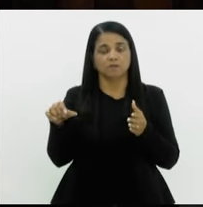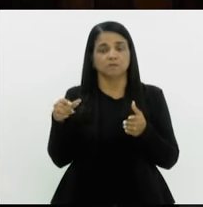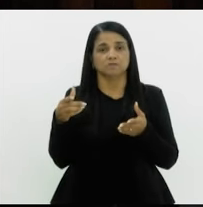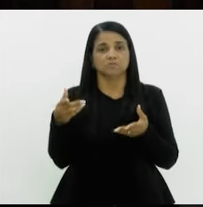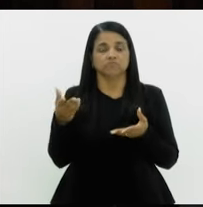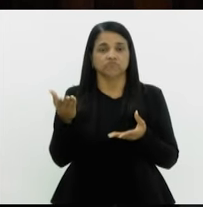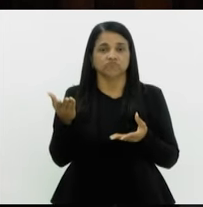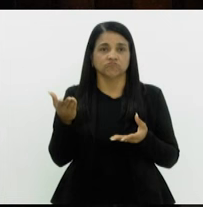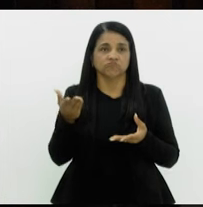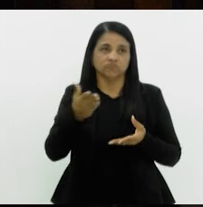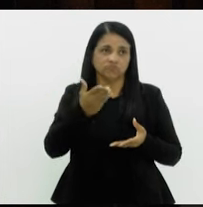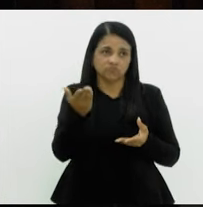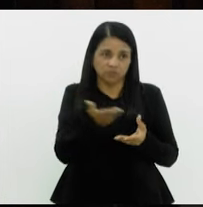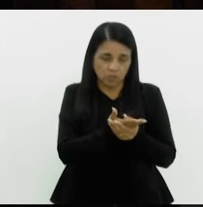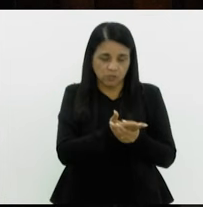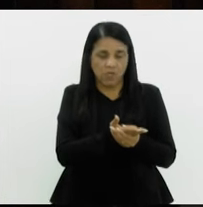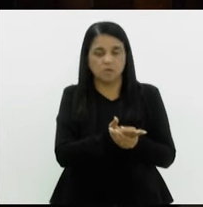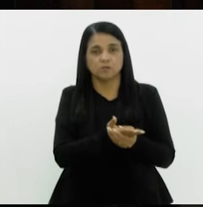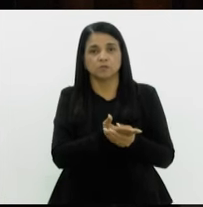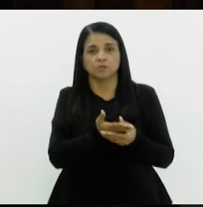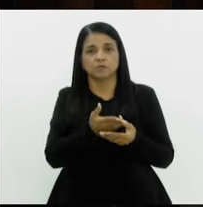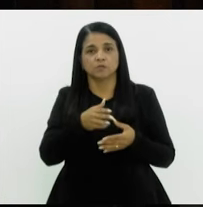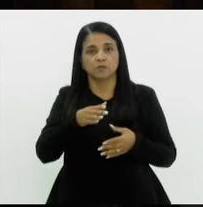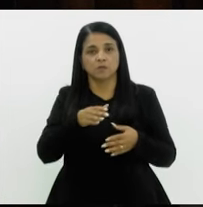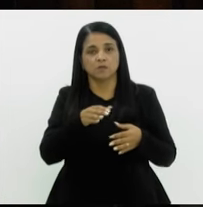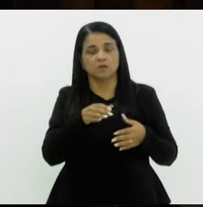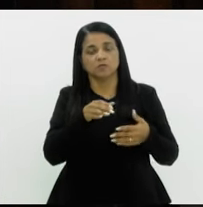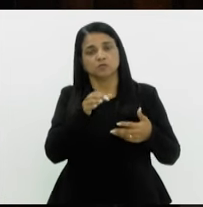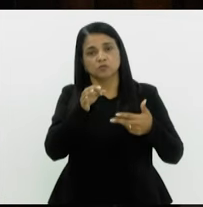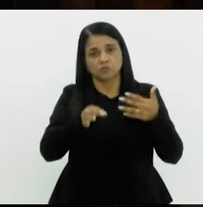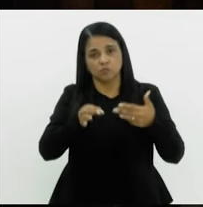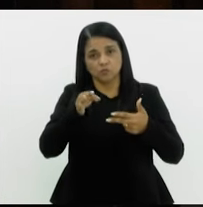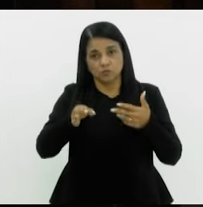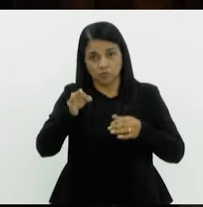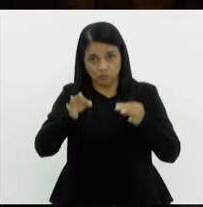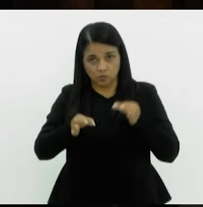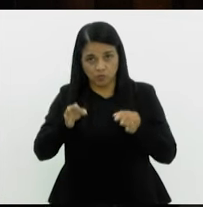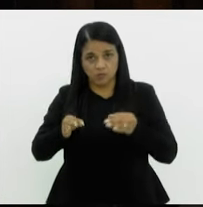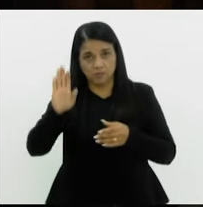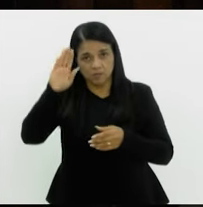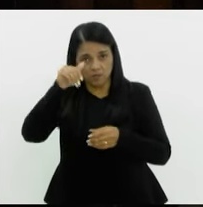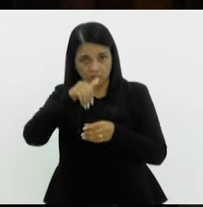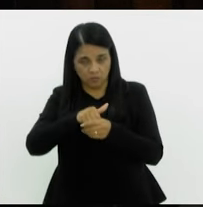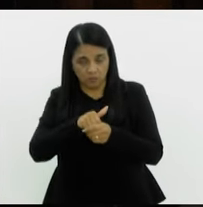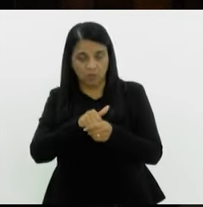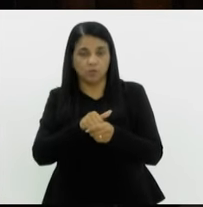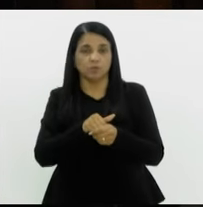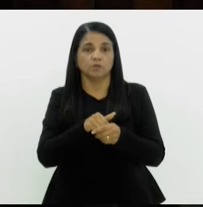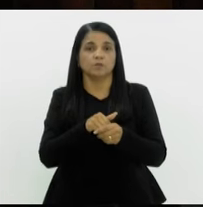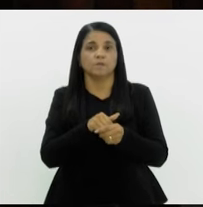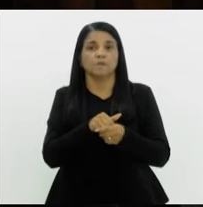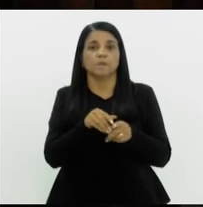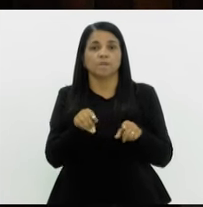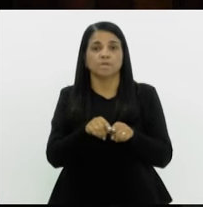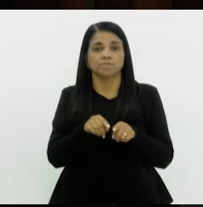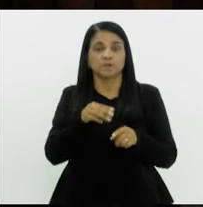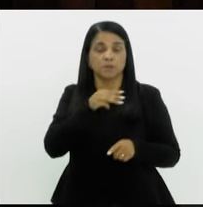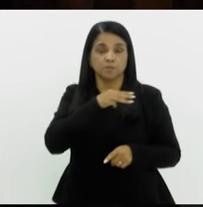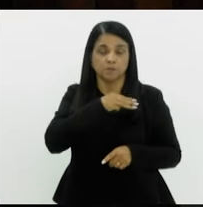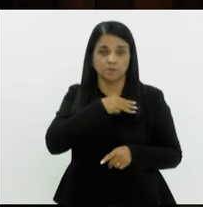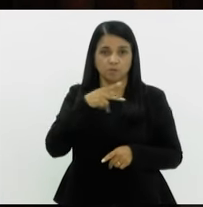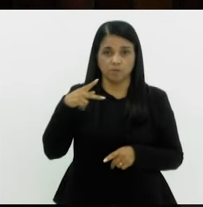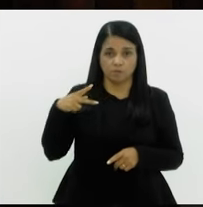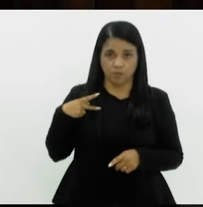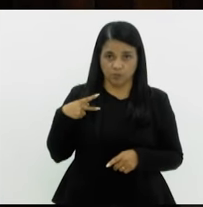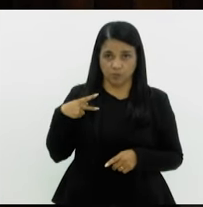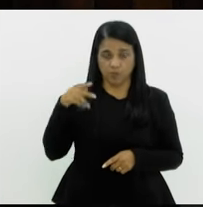e correm também na esfera da Justiça Eleitoral. Essas denúncias levaram o Ministério Público